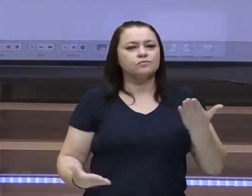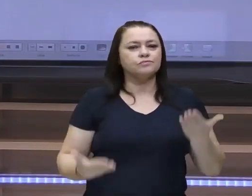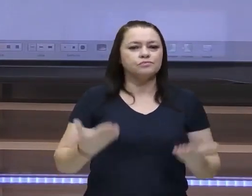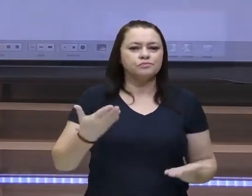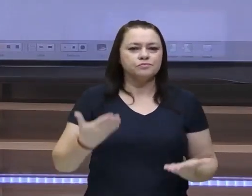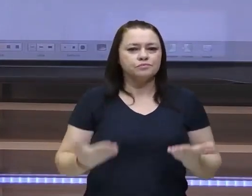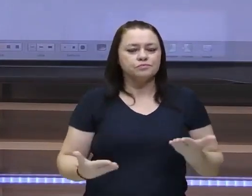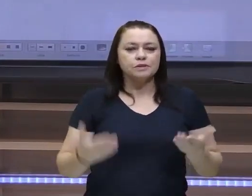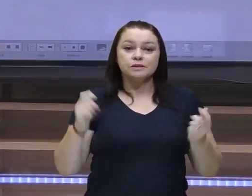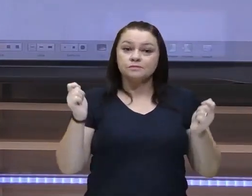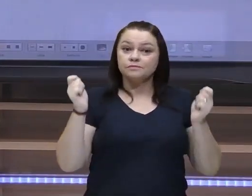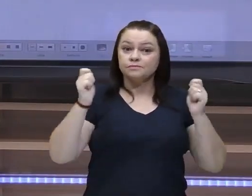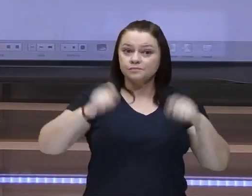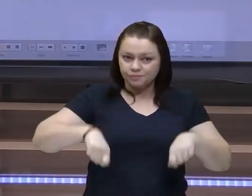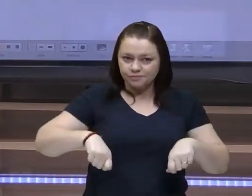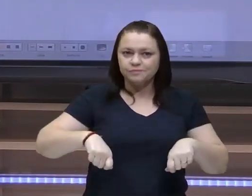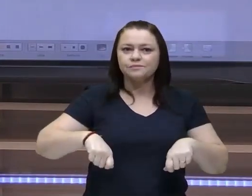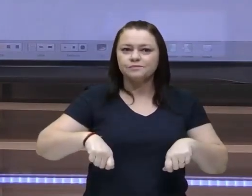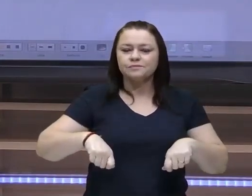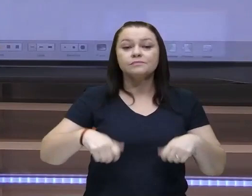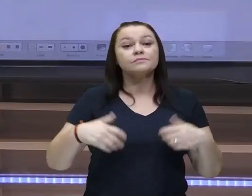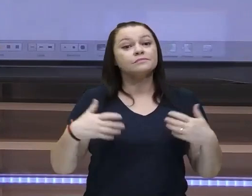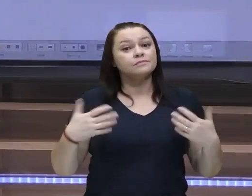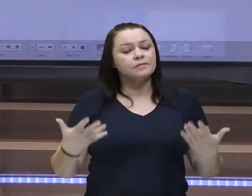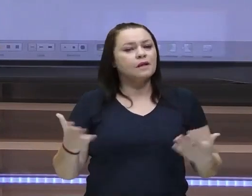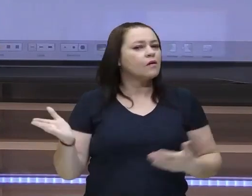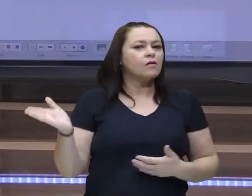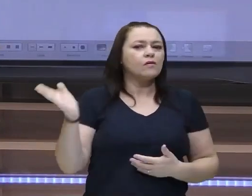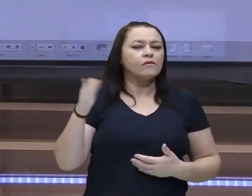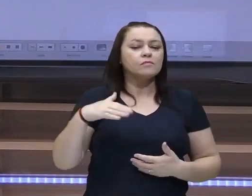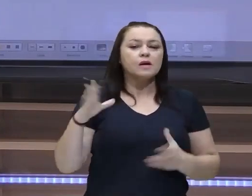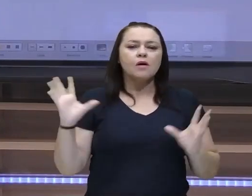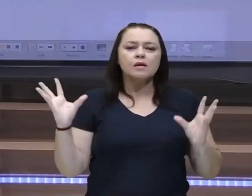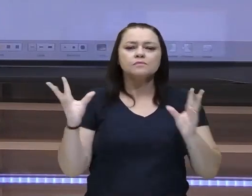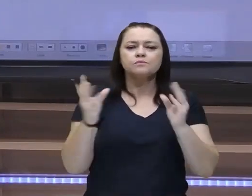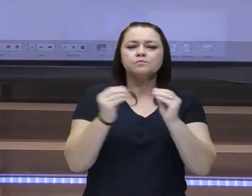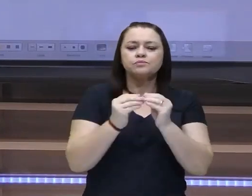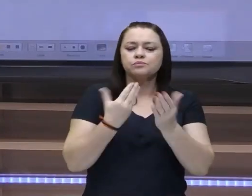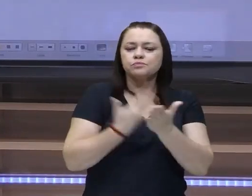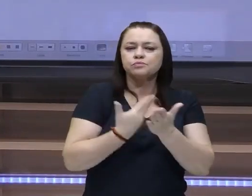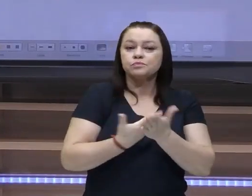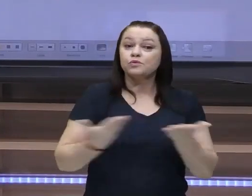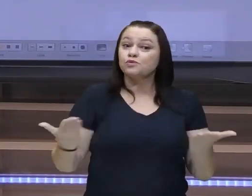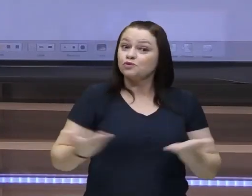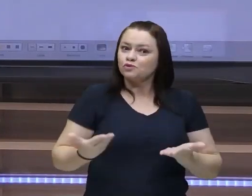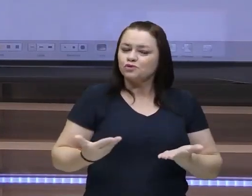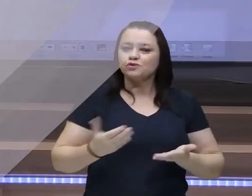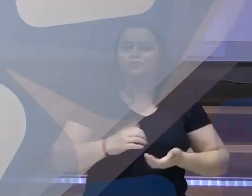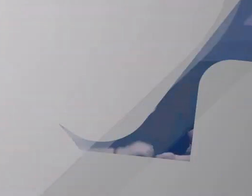De capacidade. Então, vamos agora ao nosso resumo da aula de hoje.